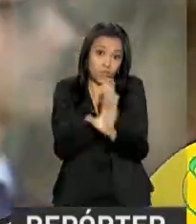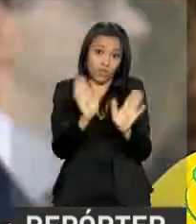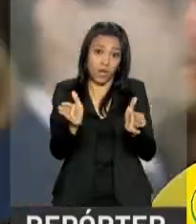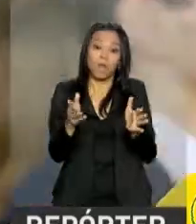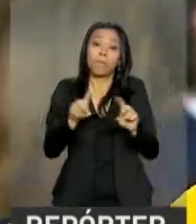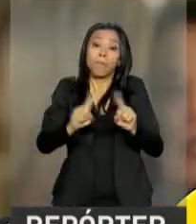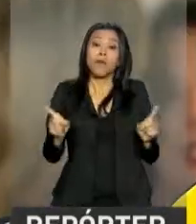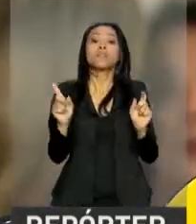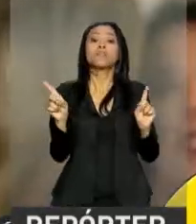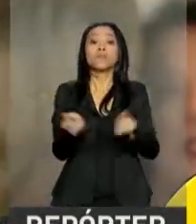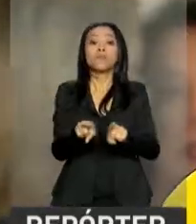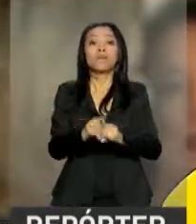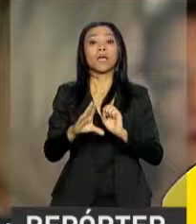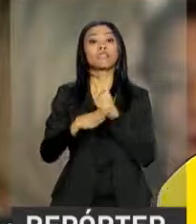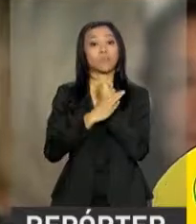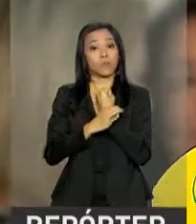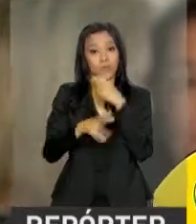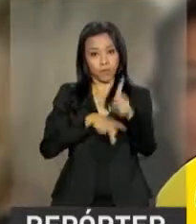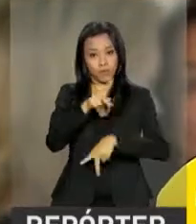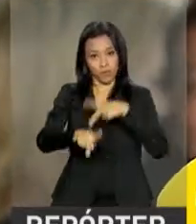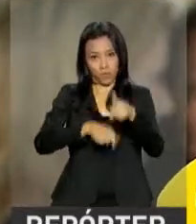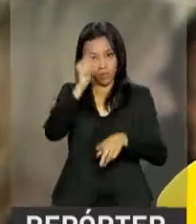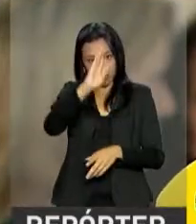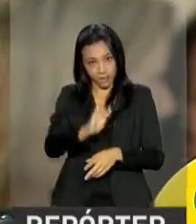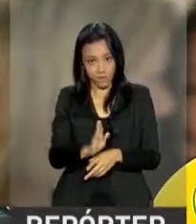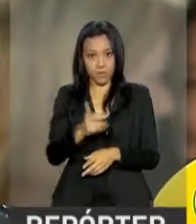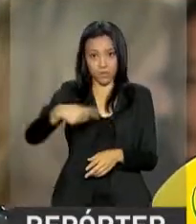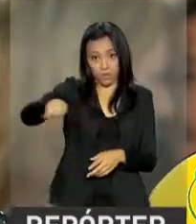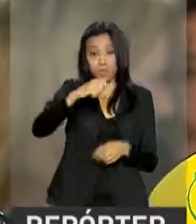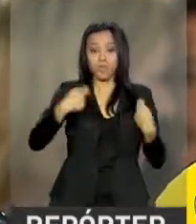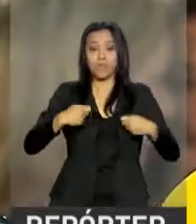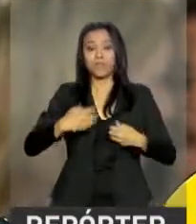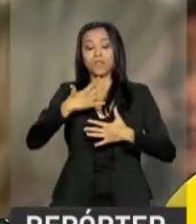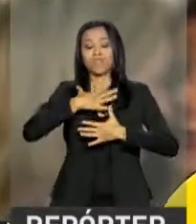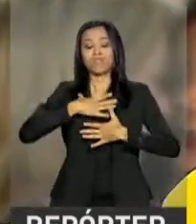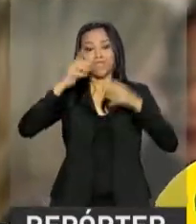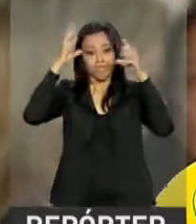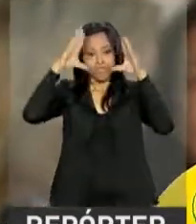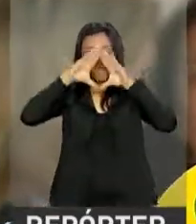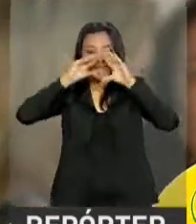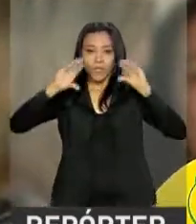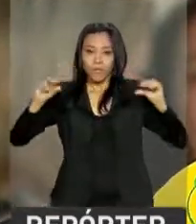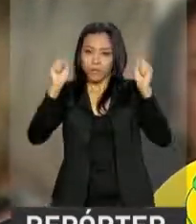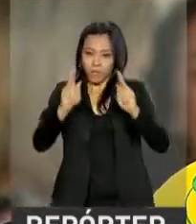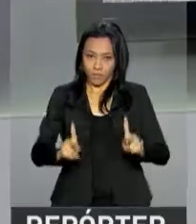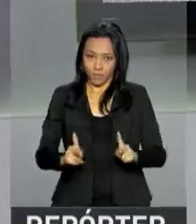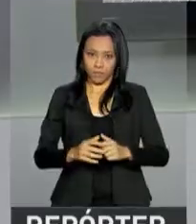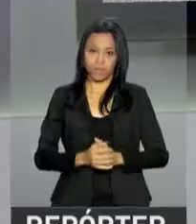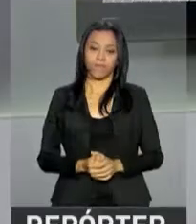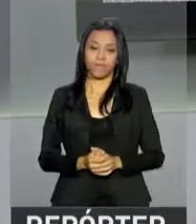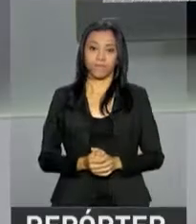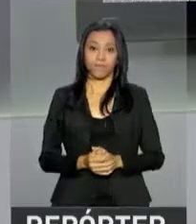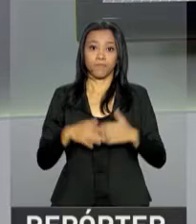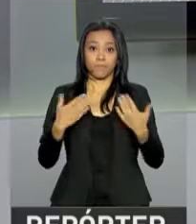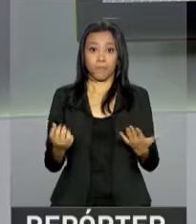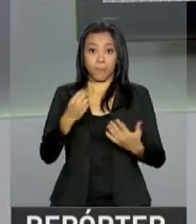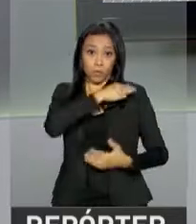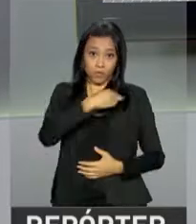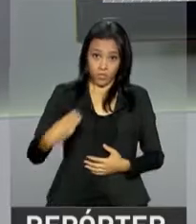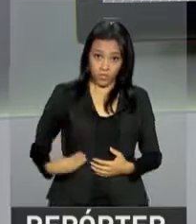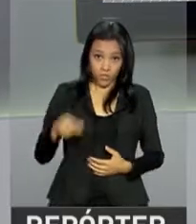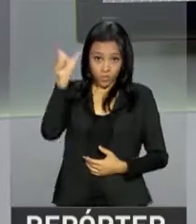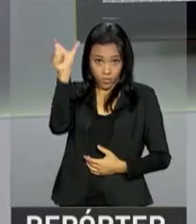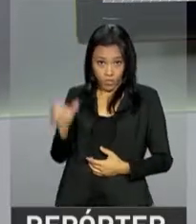também a segurança dos brasileiros que precisam mais tranquilidade, sossego e paz. O ministro Raul